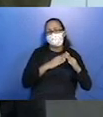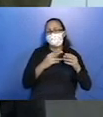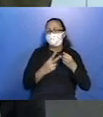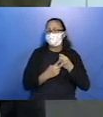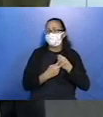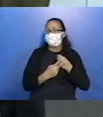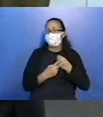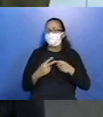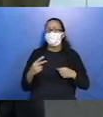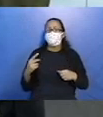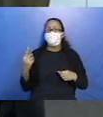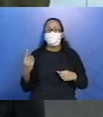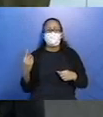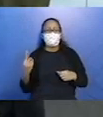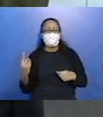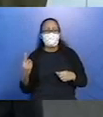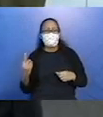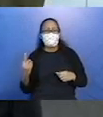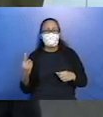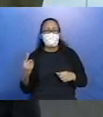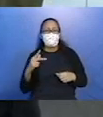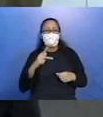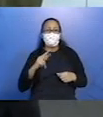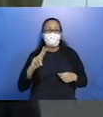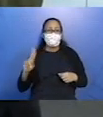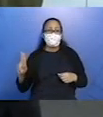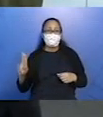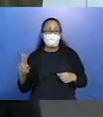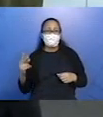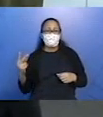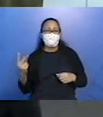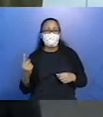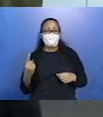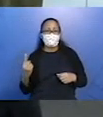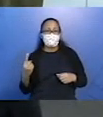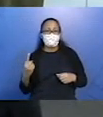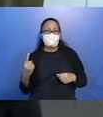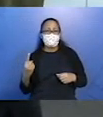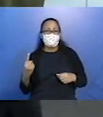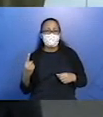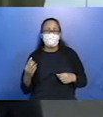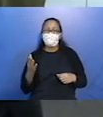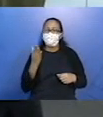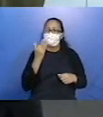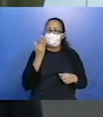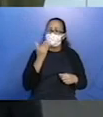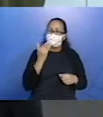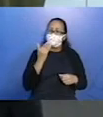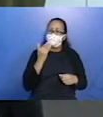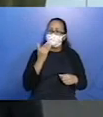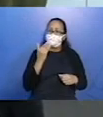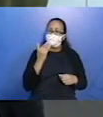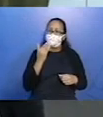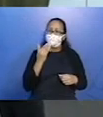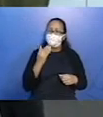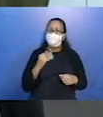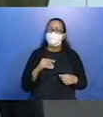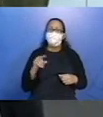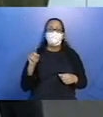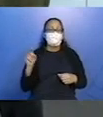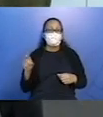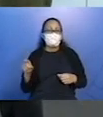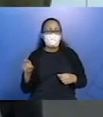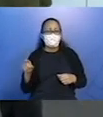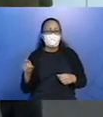para ele nos verbos aqui, ó? Comer. Ele no presente, ele